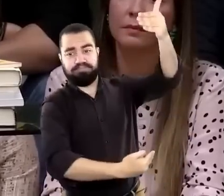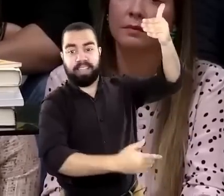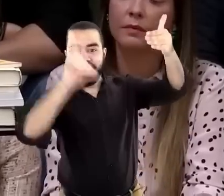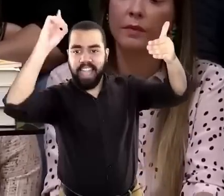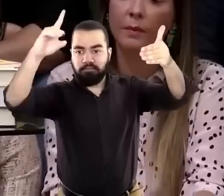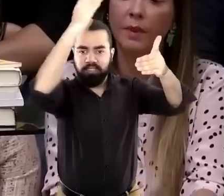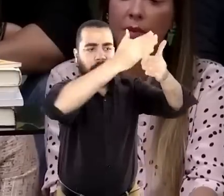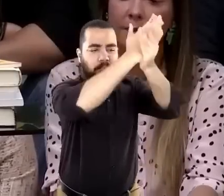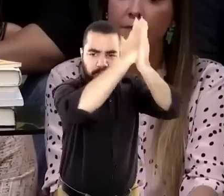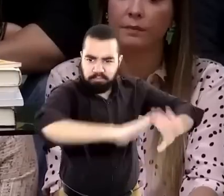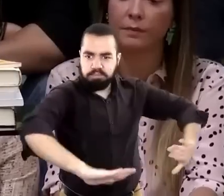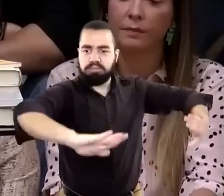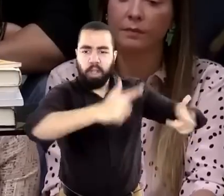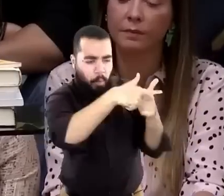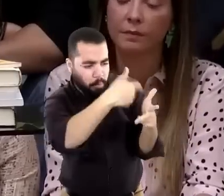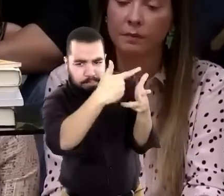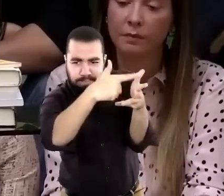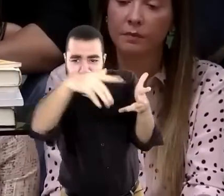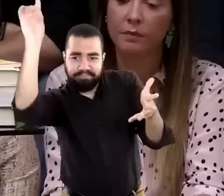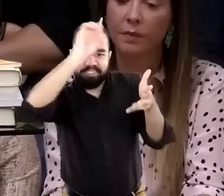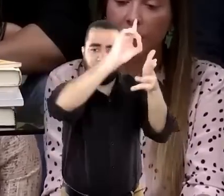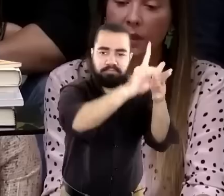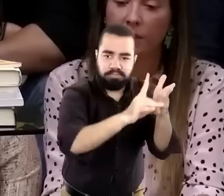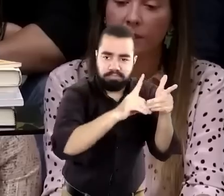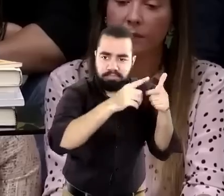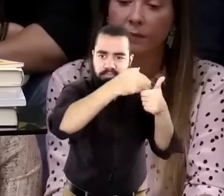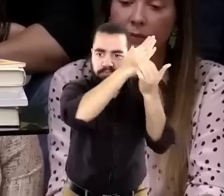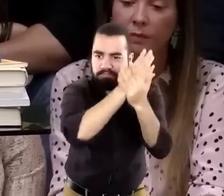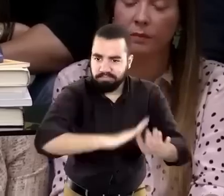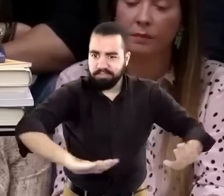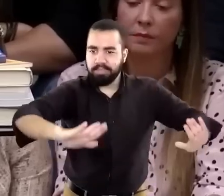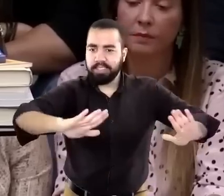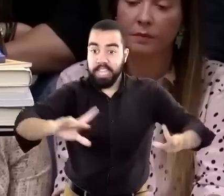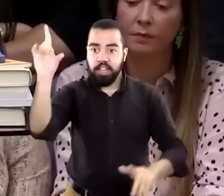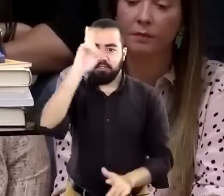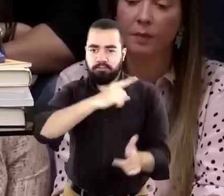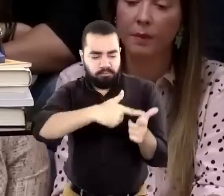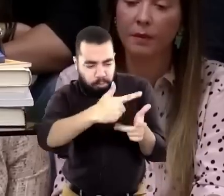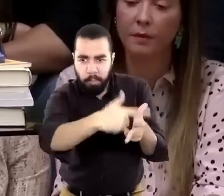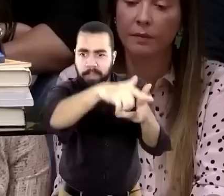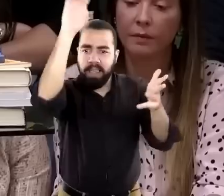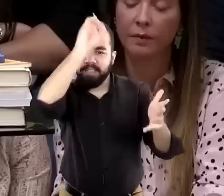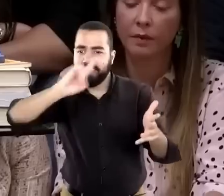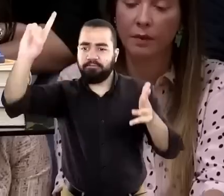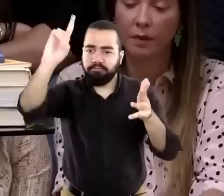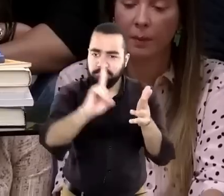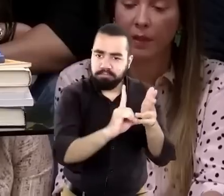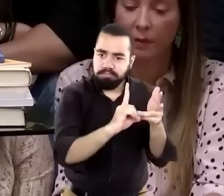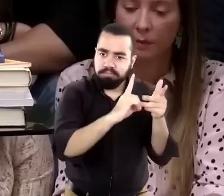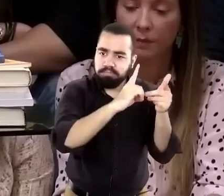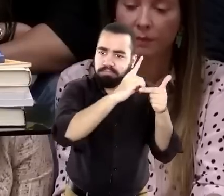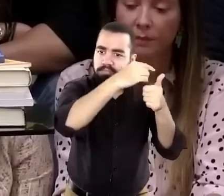isso é Deus quem faz, os obstáculos quem tira é Deus, louvado seja o Senhor por isso.